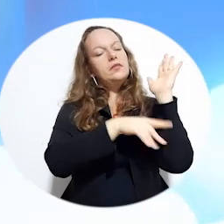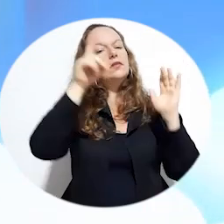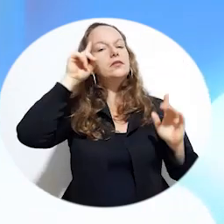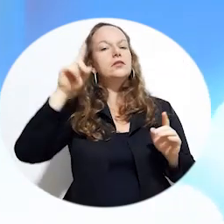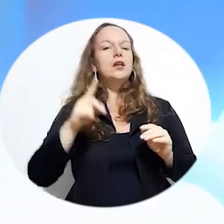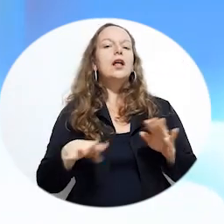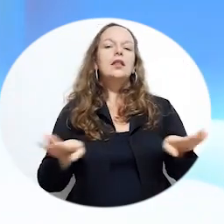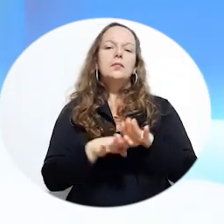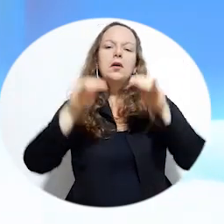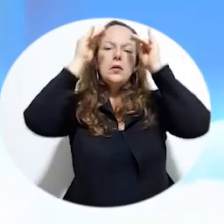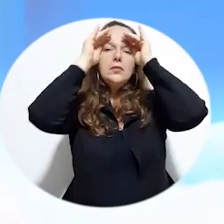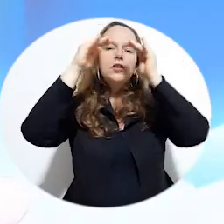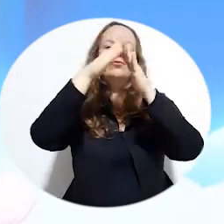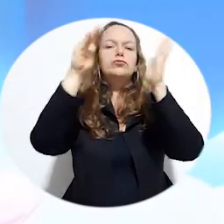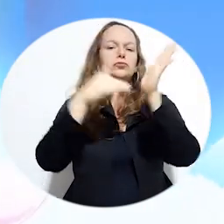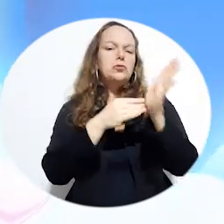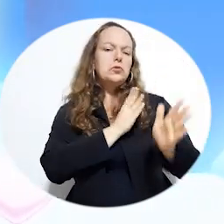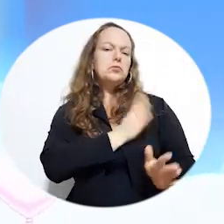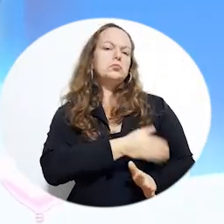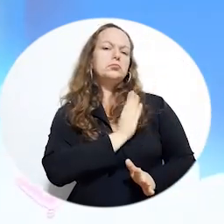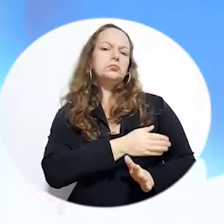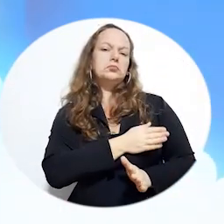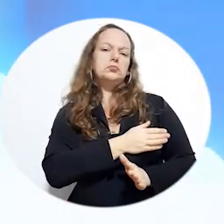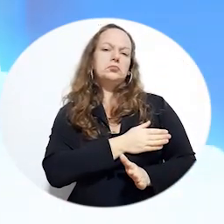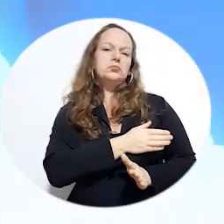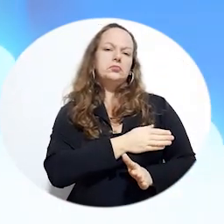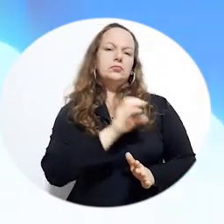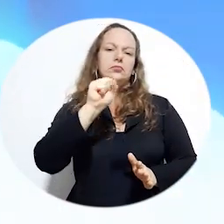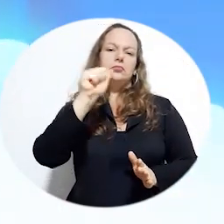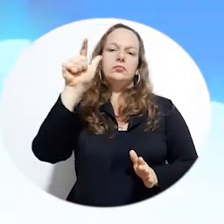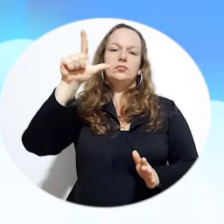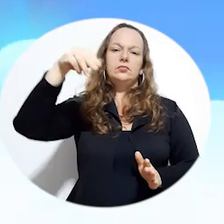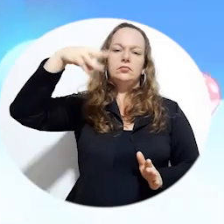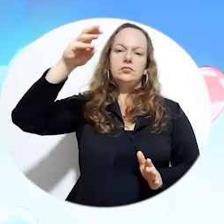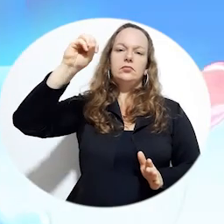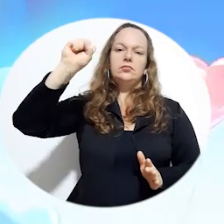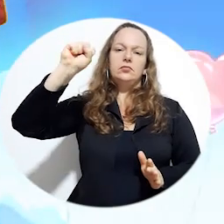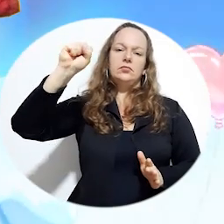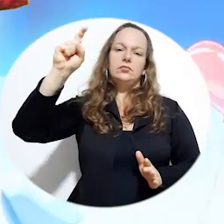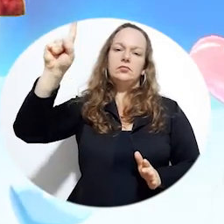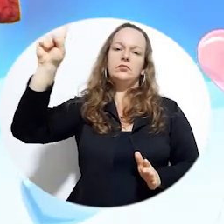coração. Que lhe obedecem de todo o coração. Salmo